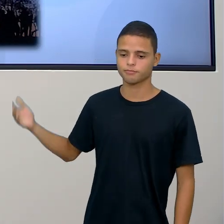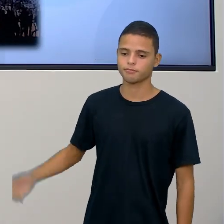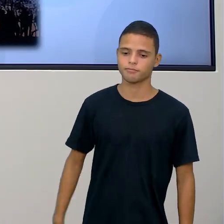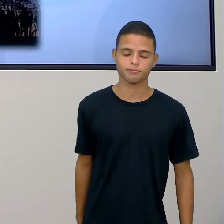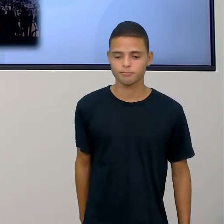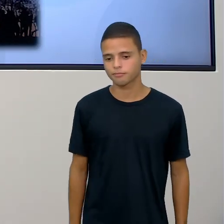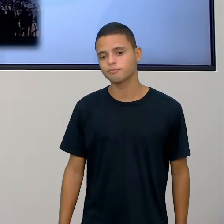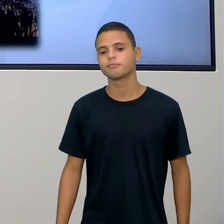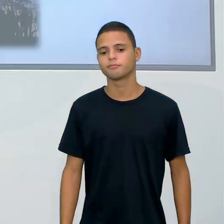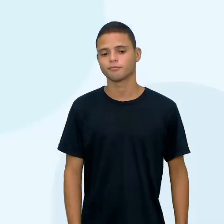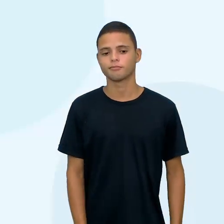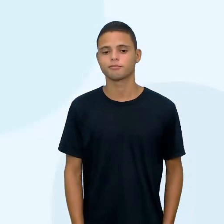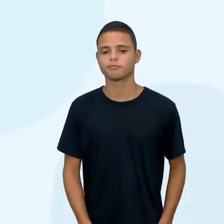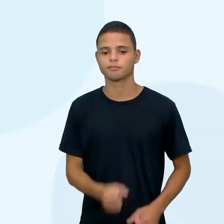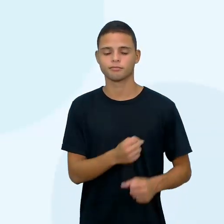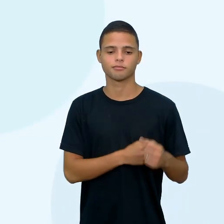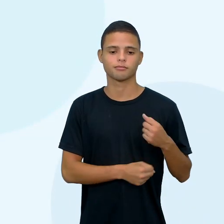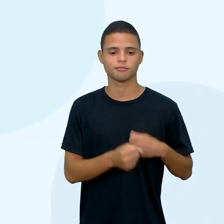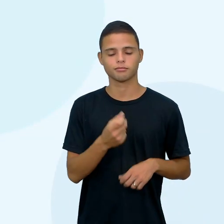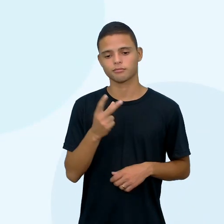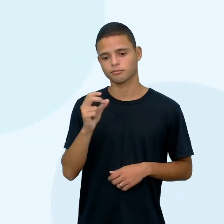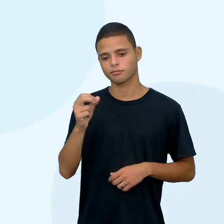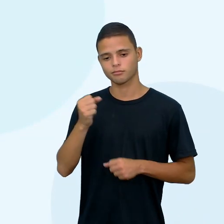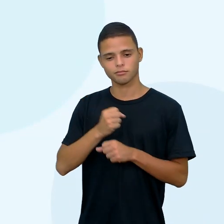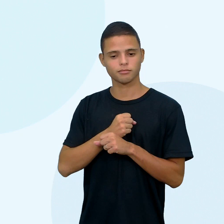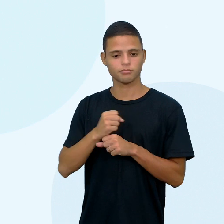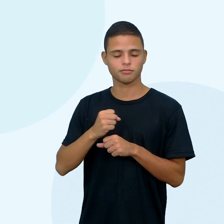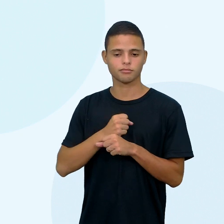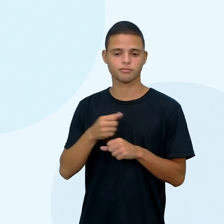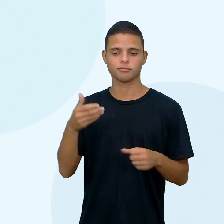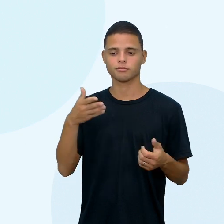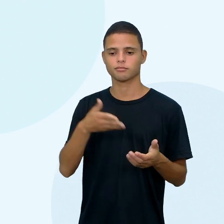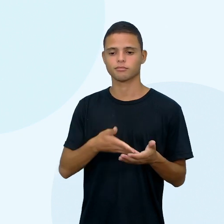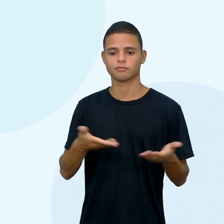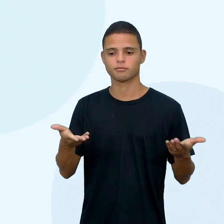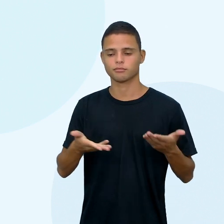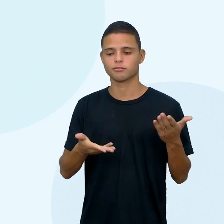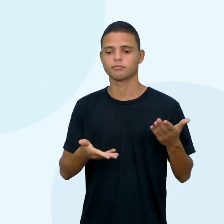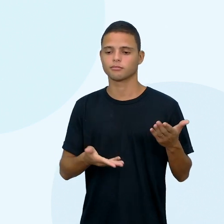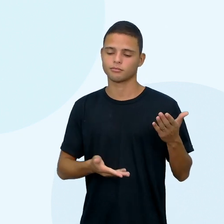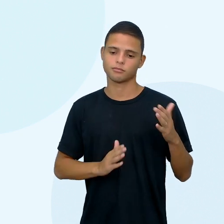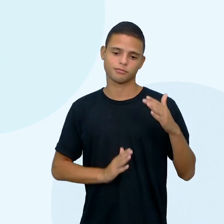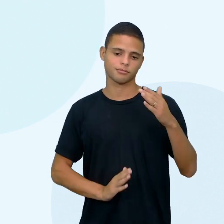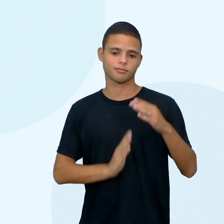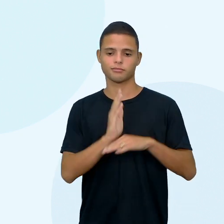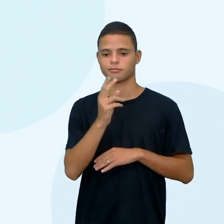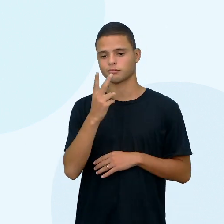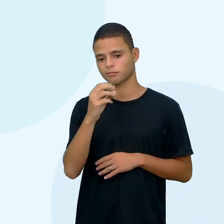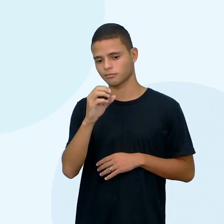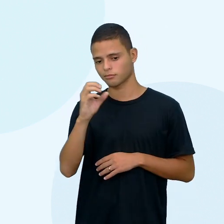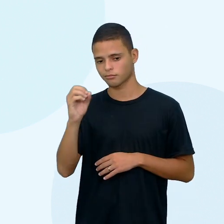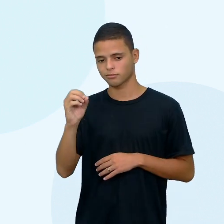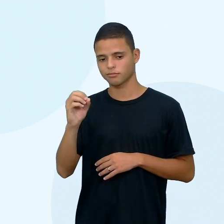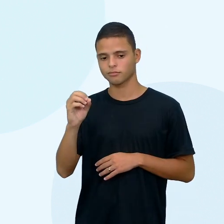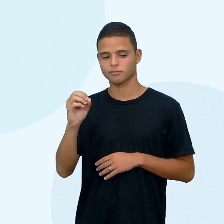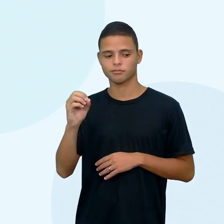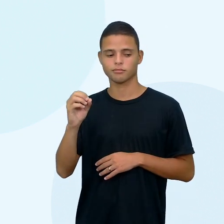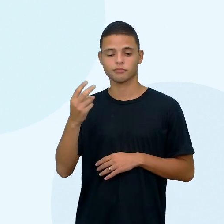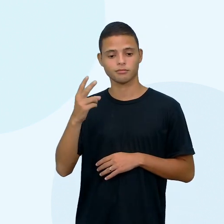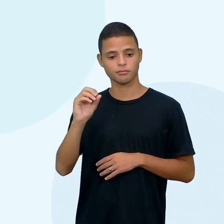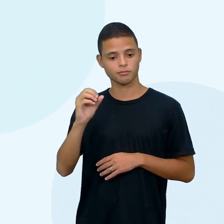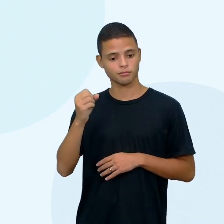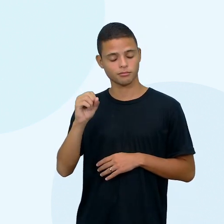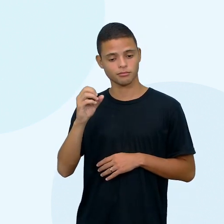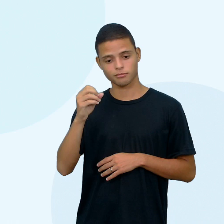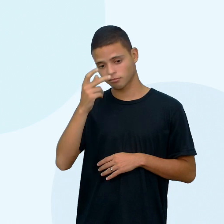últimos 20 anos, a população total de imigrantes ultrapassou a cifra de 280 milhões de pessoas no mundo